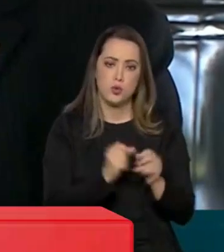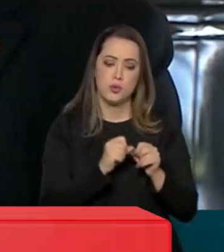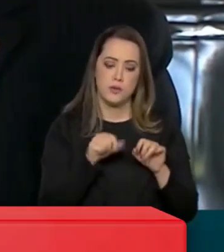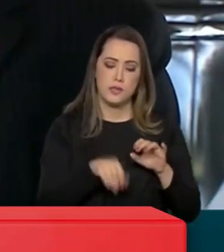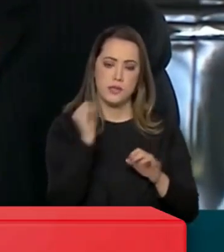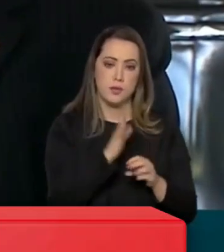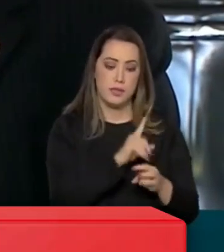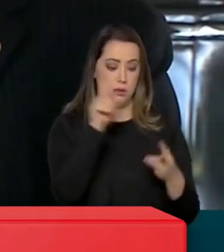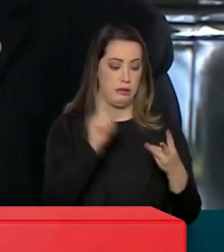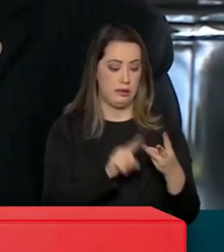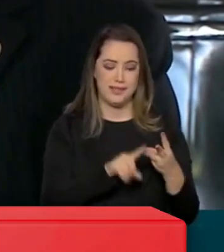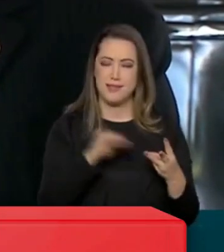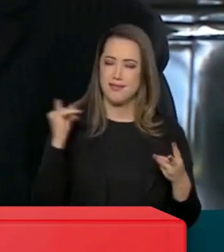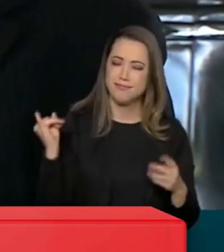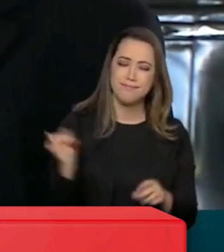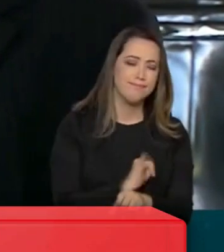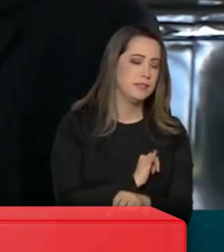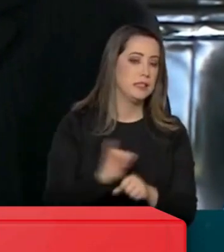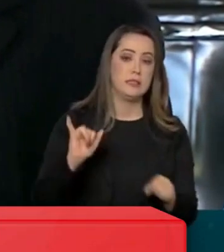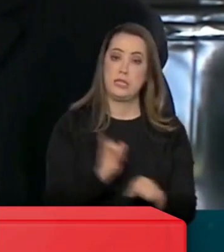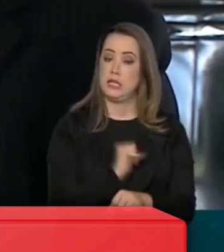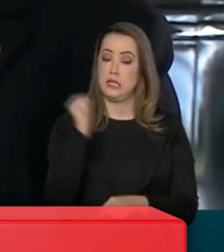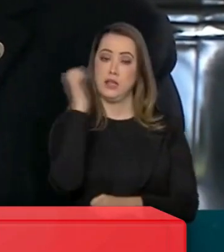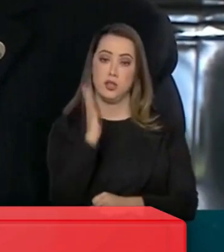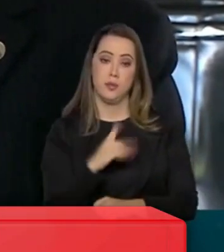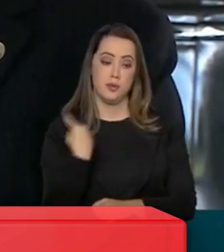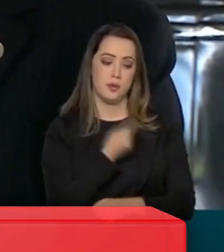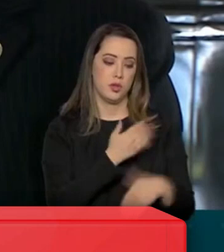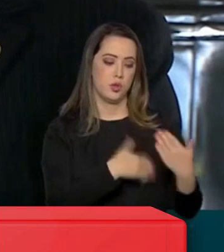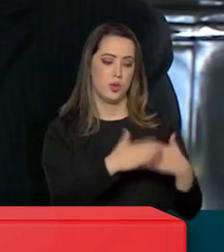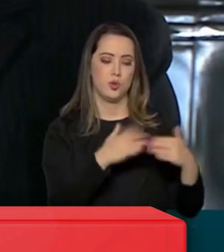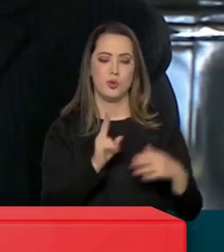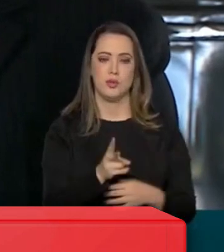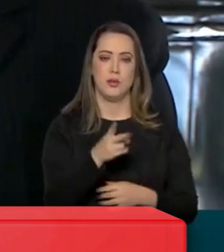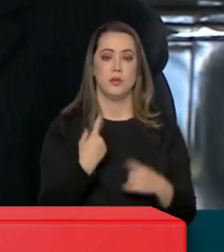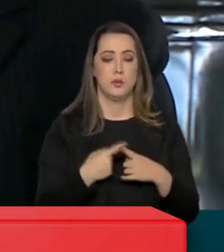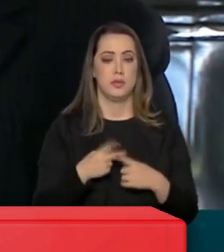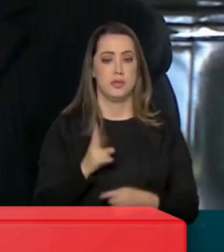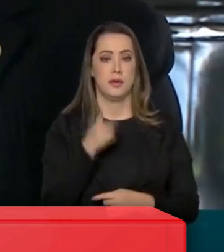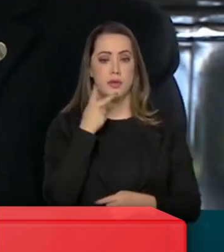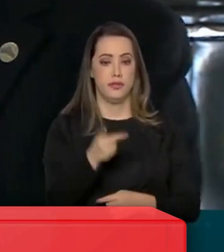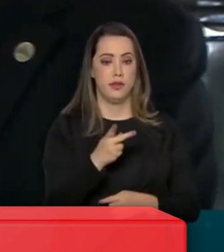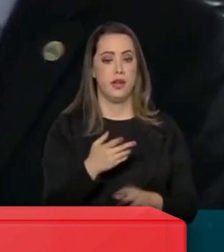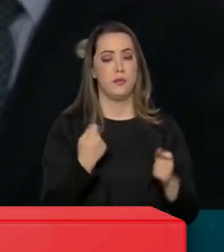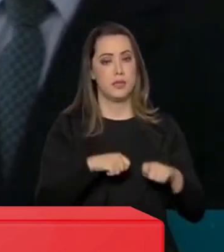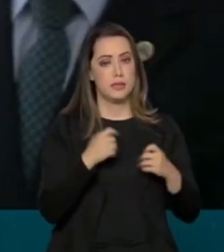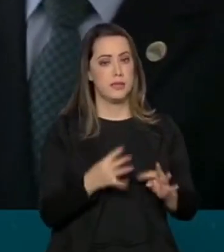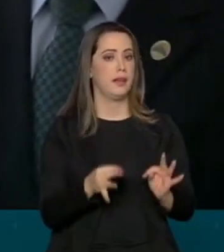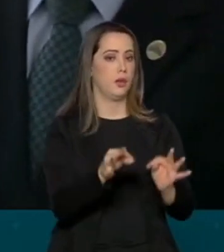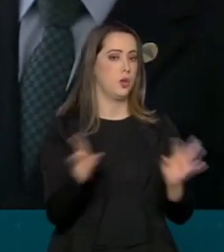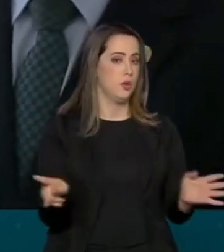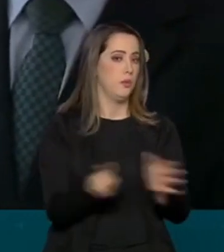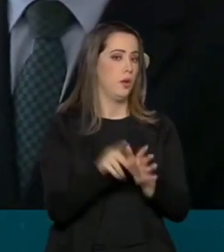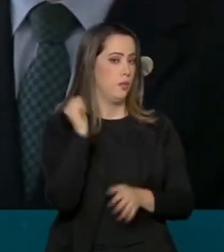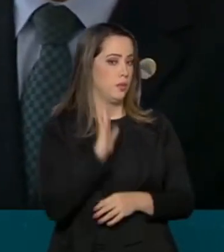é aquela que é estratégica para o país, porque essa nos dá continuidade. Eu já tenho falado muito da importância da vacina nacional, desenvolvendo a tecnologia